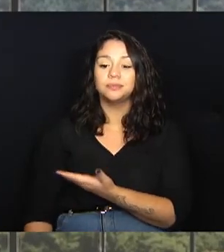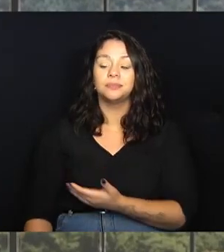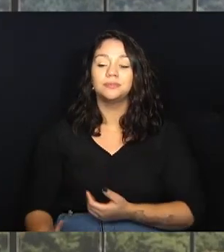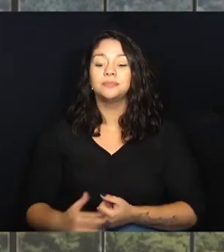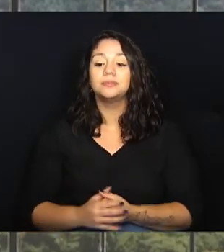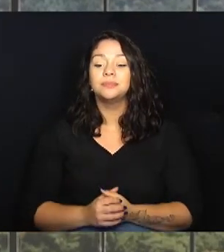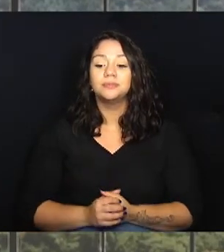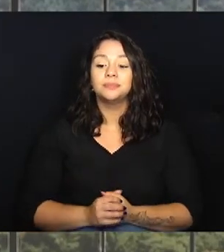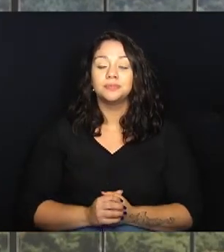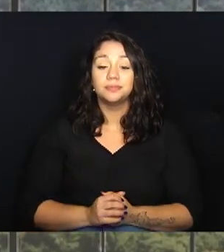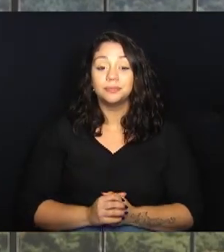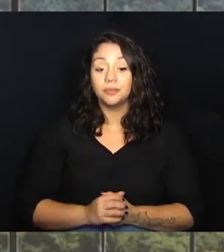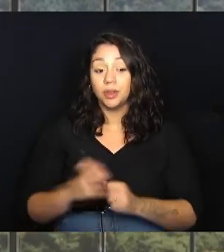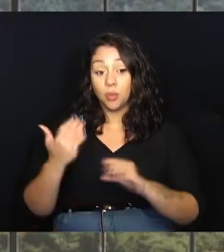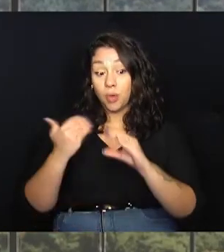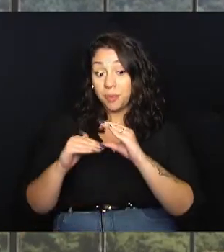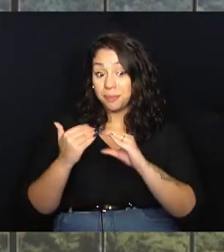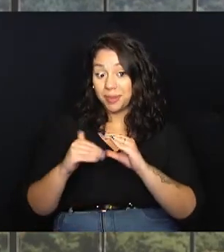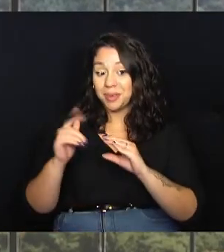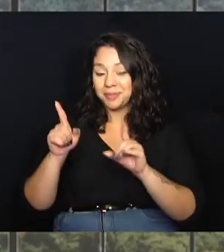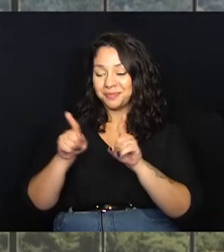3256-6335. O e-mail é